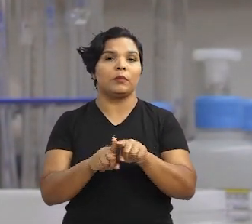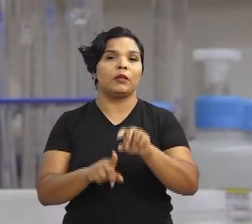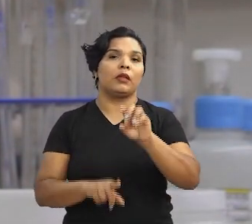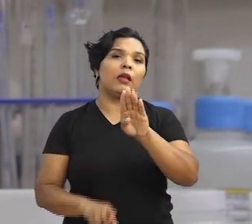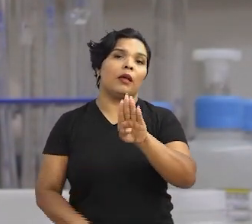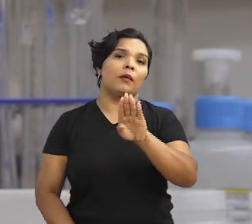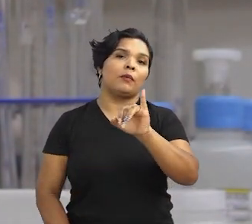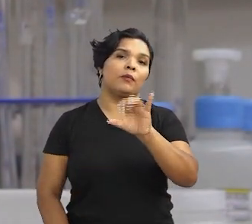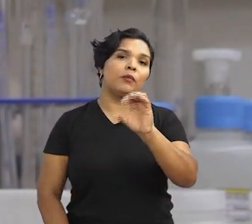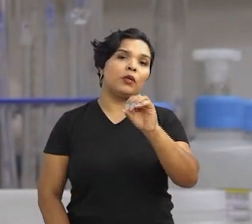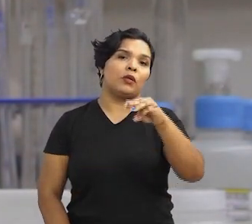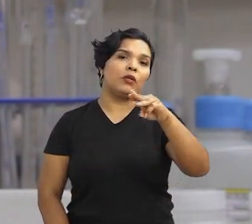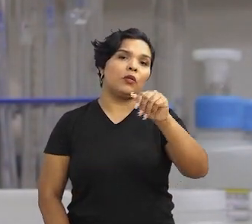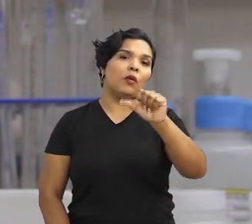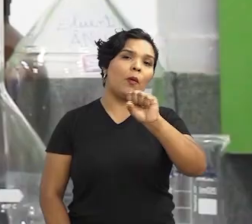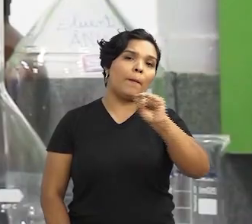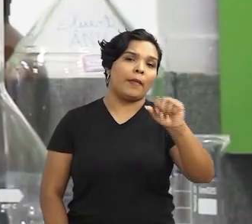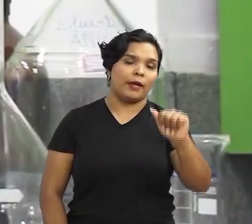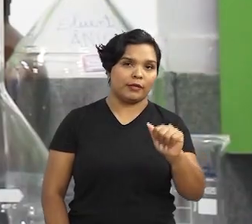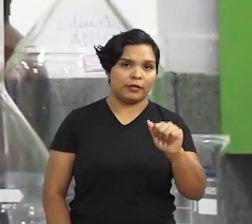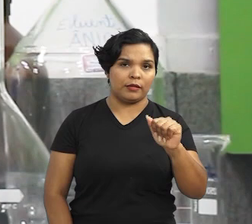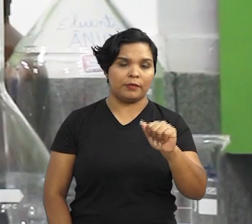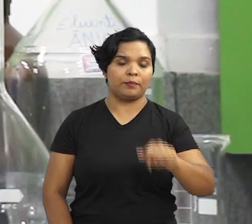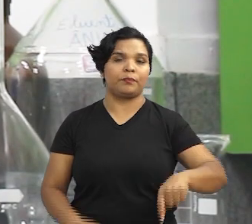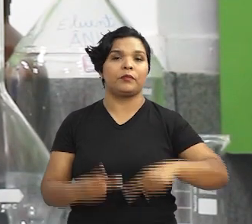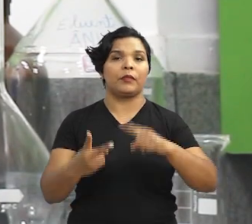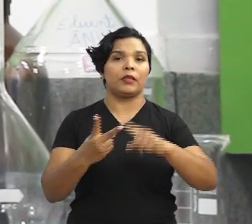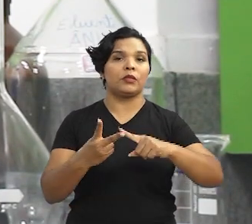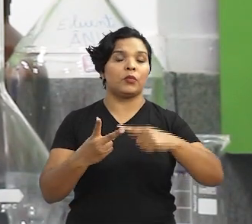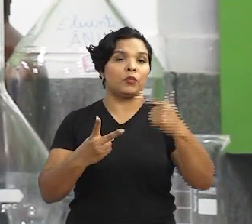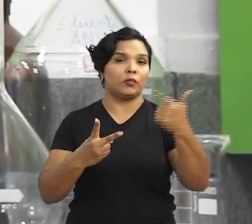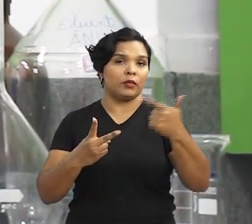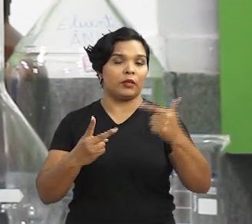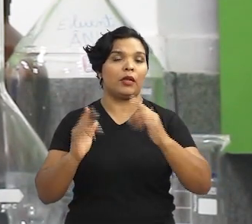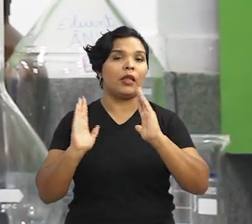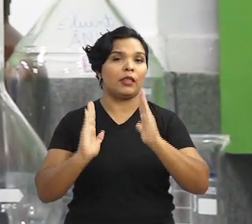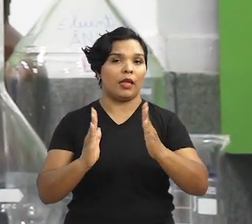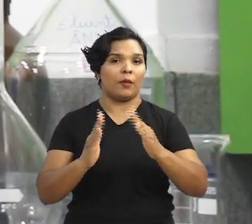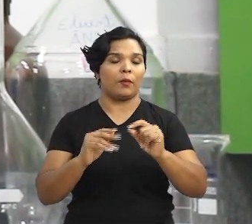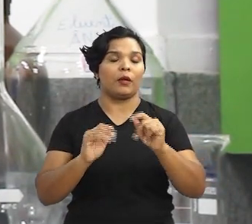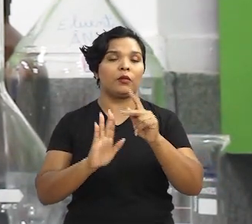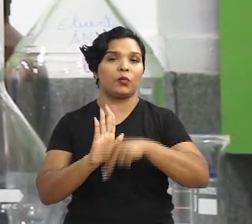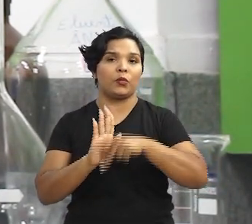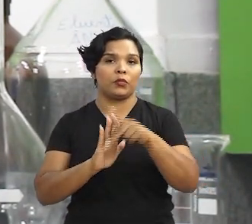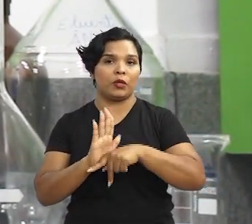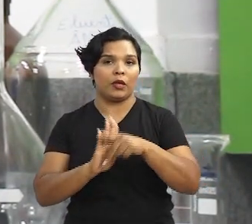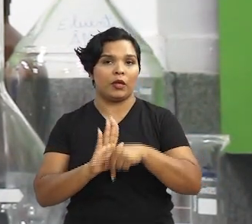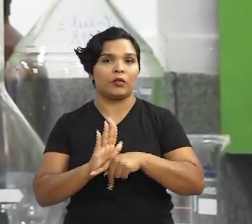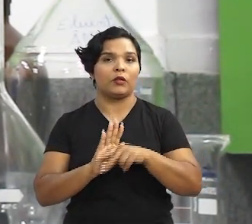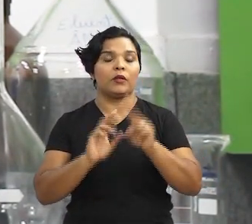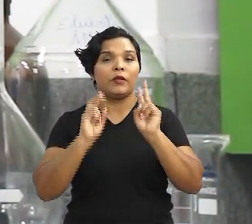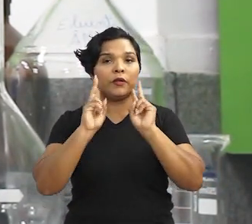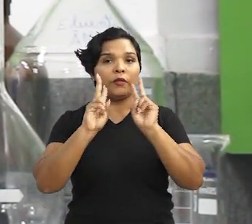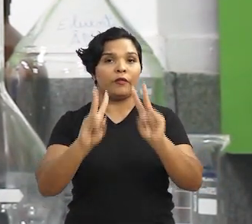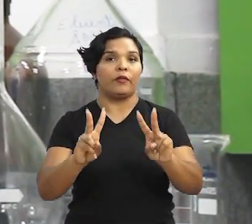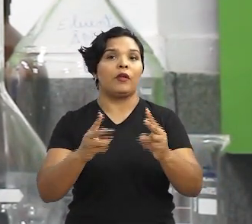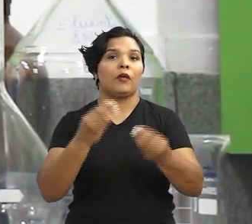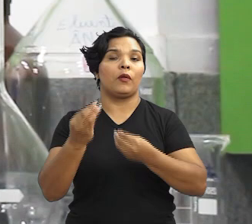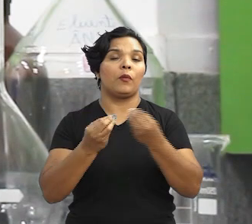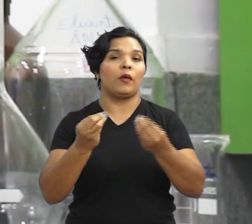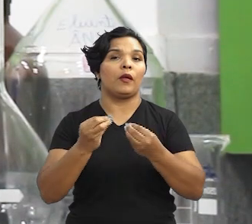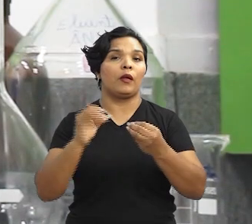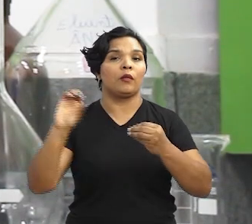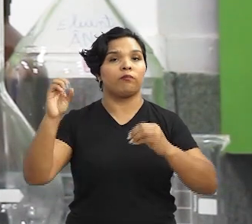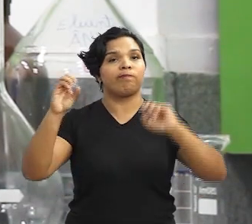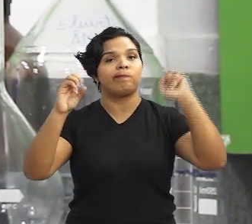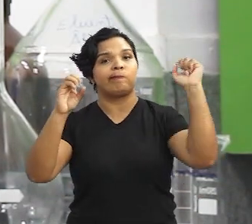da biomassa microbiana do solo. A segunda etapa do projeto se constitui em analisar as emissões de